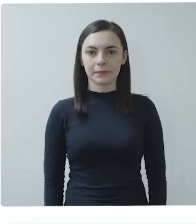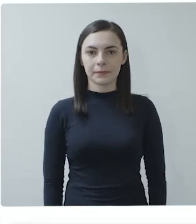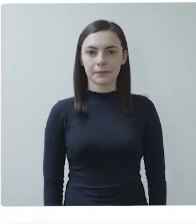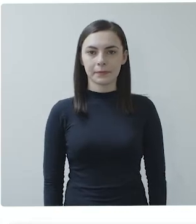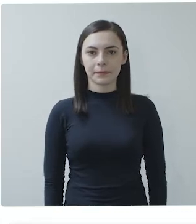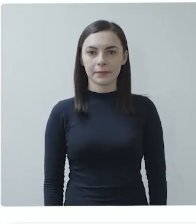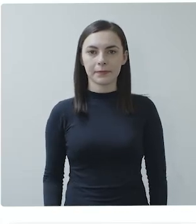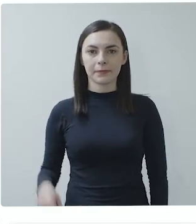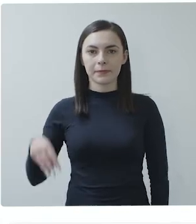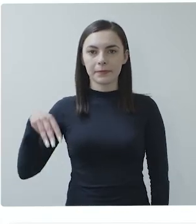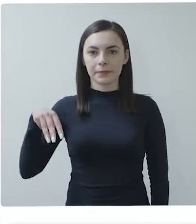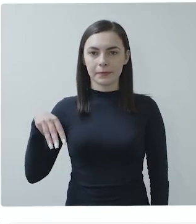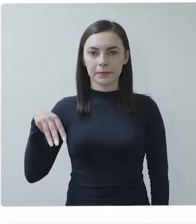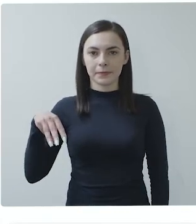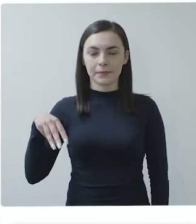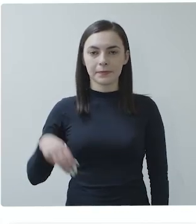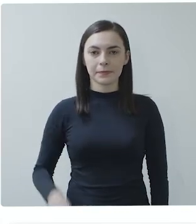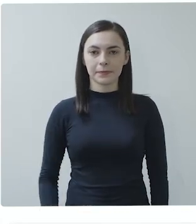M.